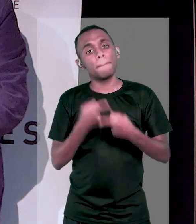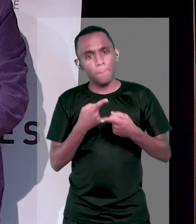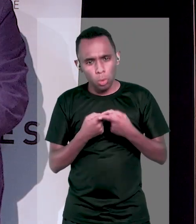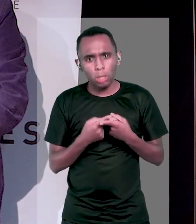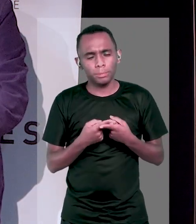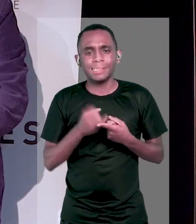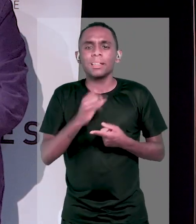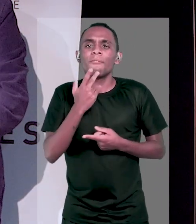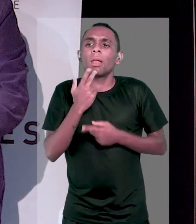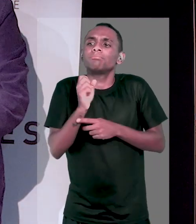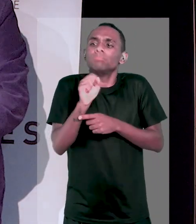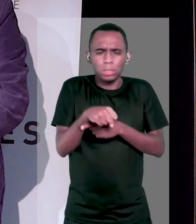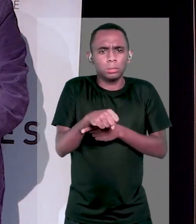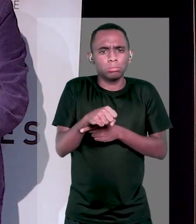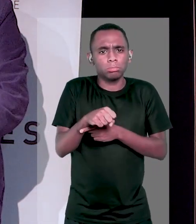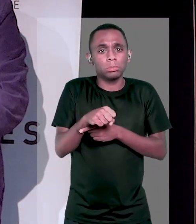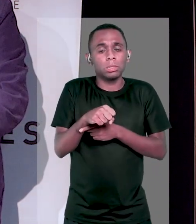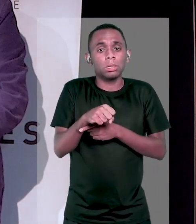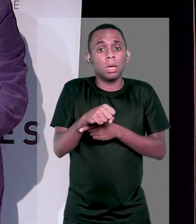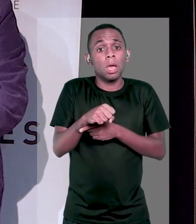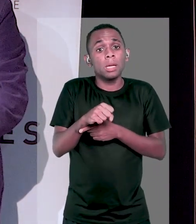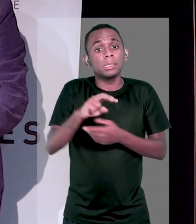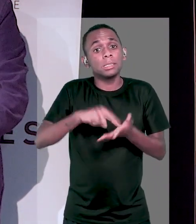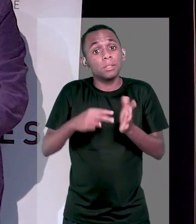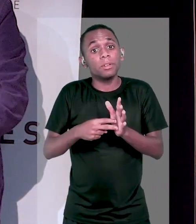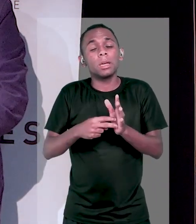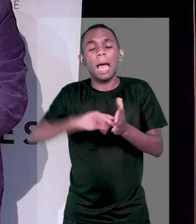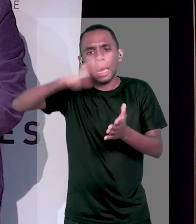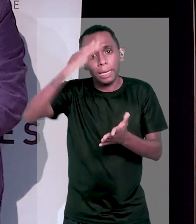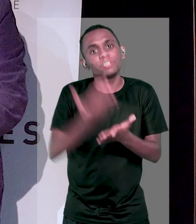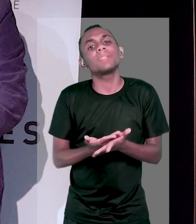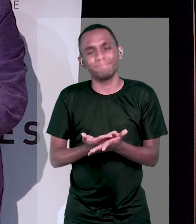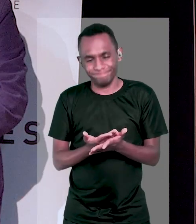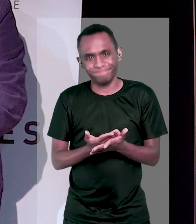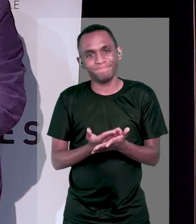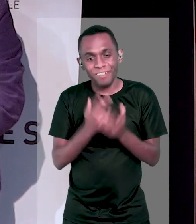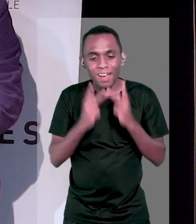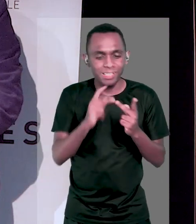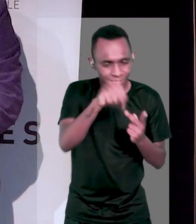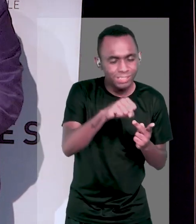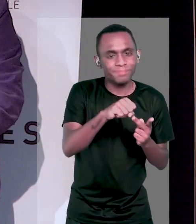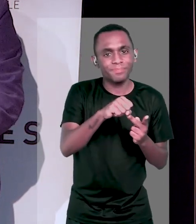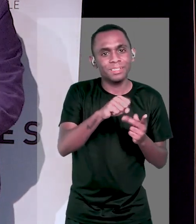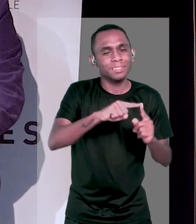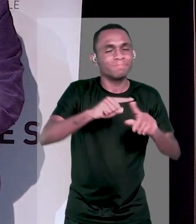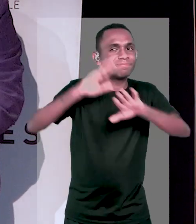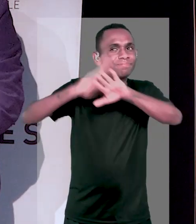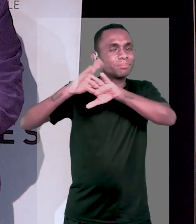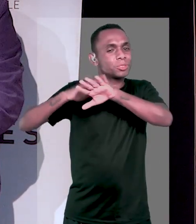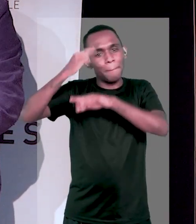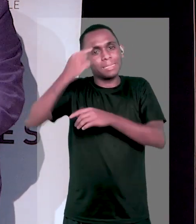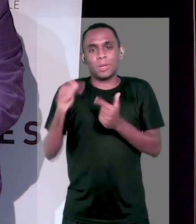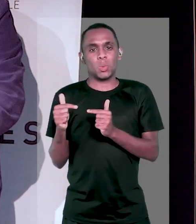dizer não. Uma frase que impacta, não é? Quer dizer, dizer não àquilo que foi